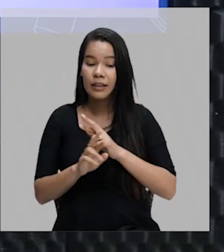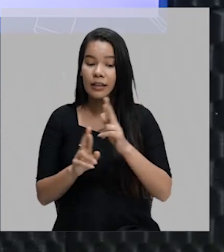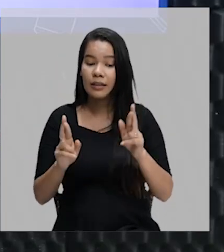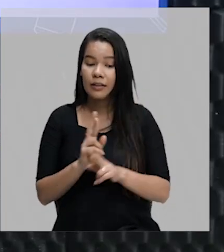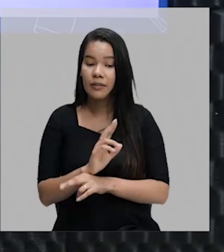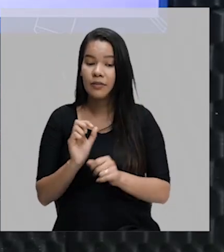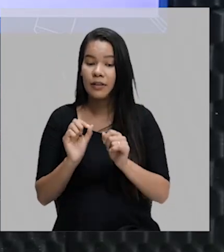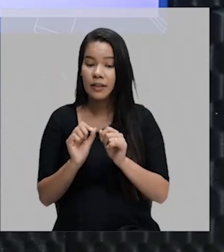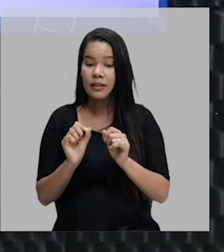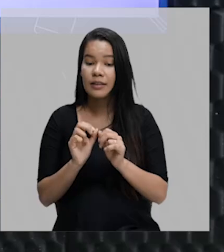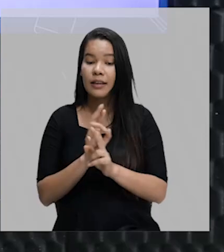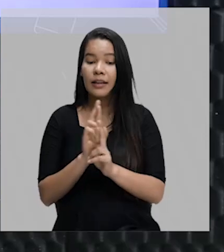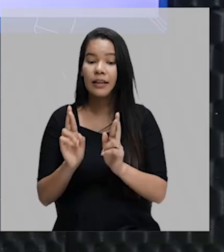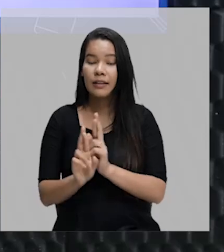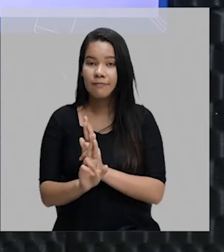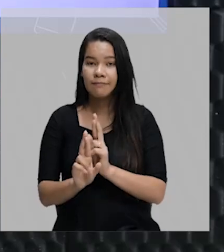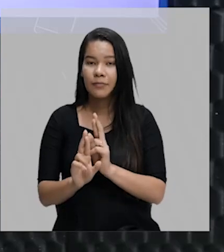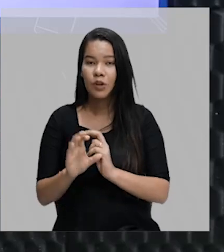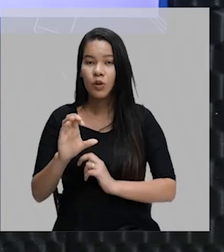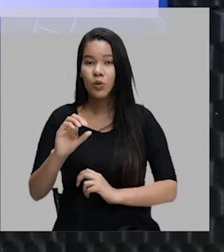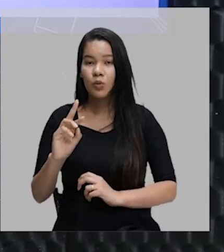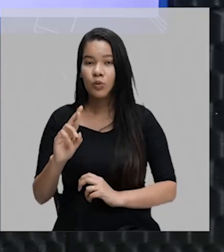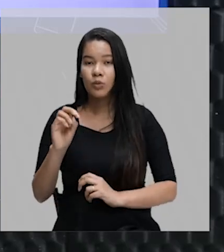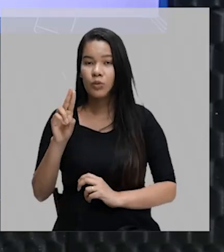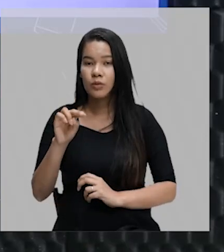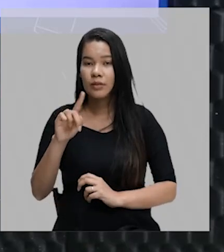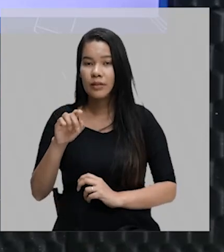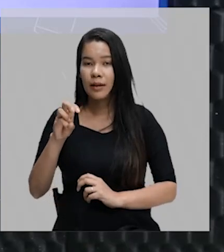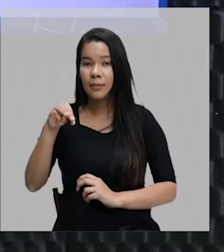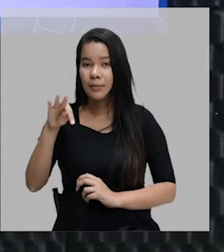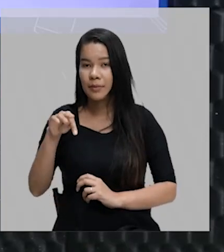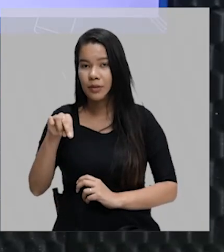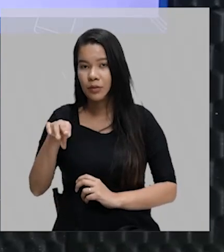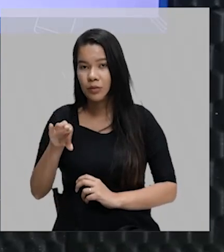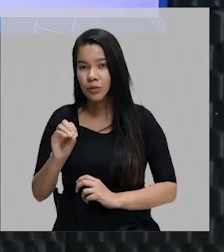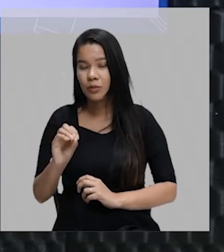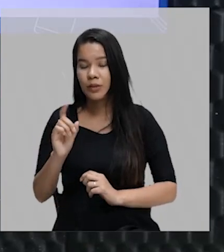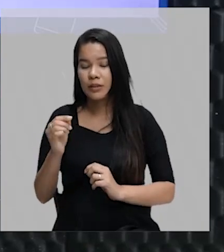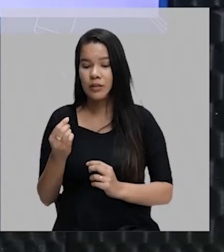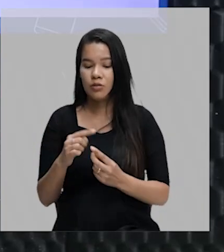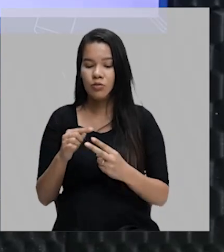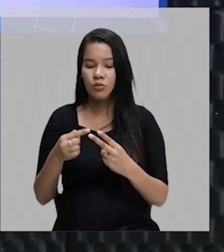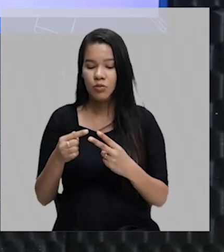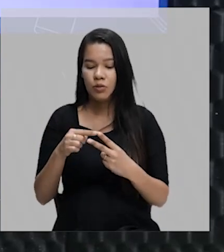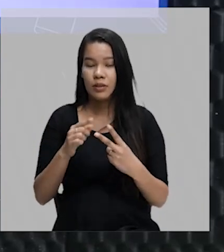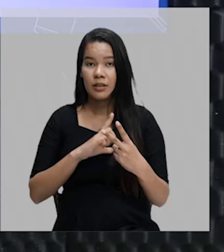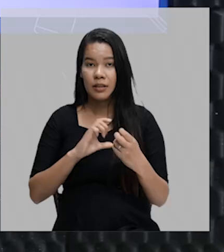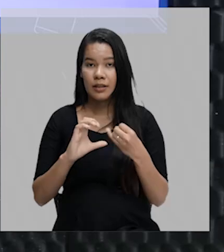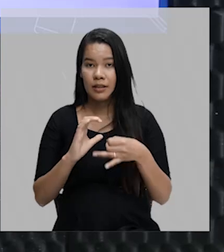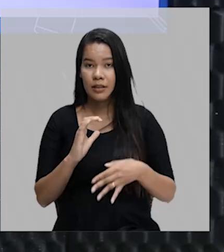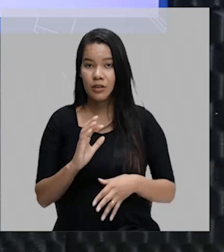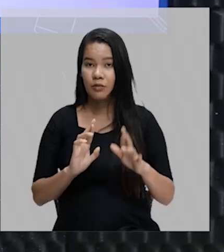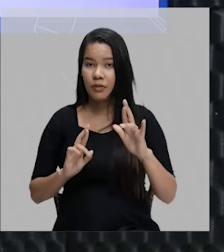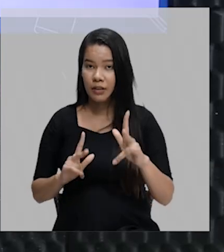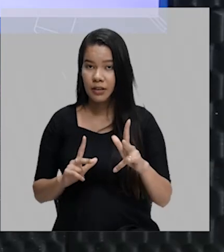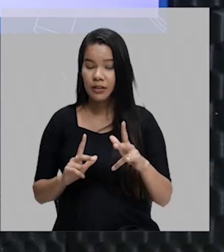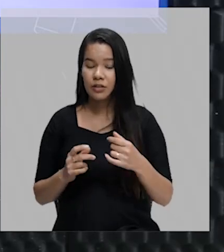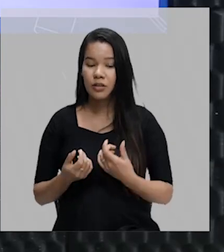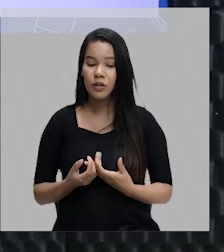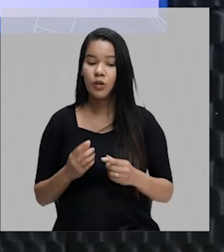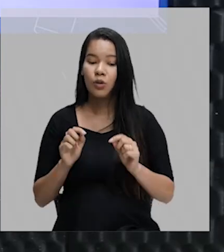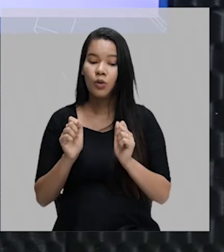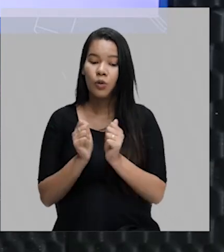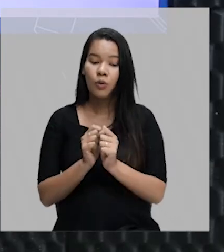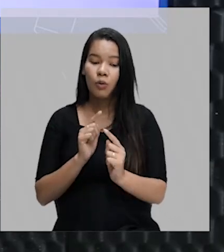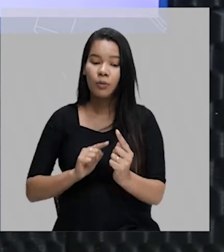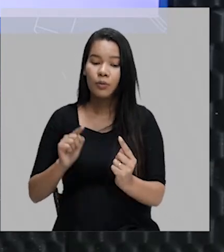entre indivíduos que têm características bem diferentes umas das outras e com o objetivo de produzir um descendente